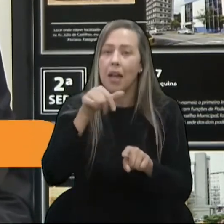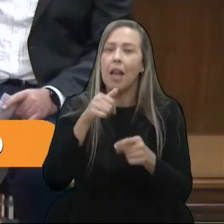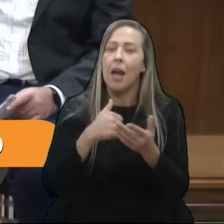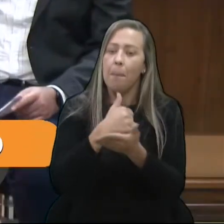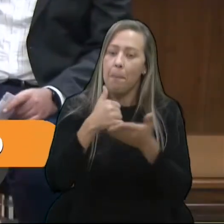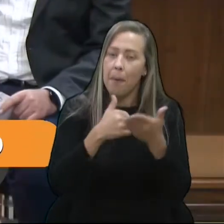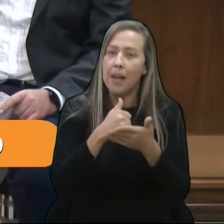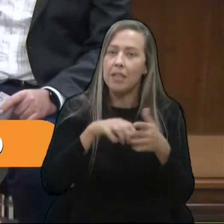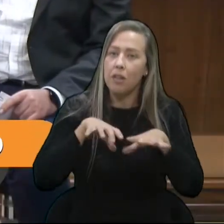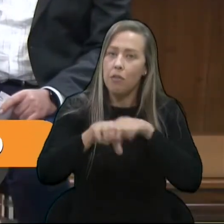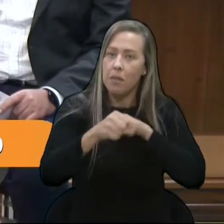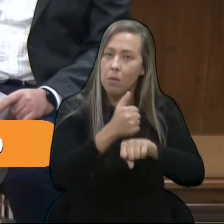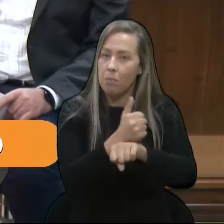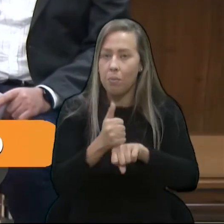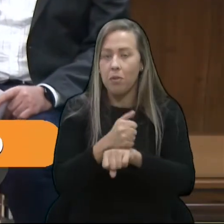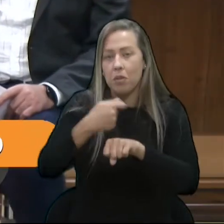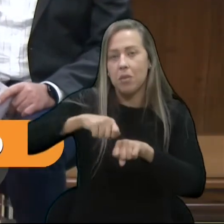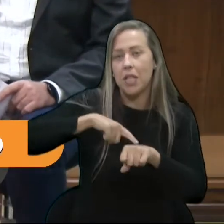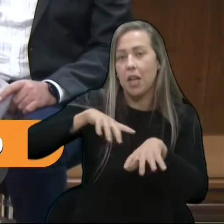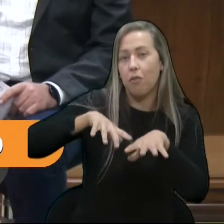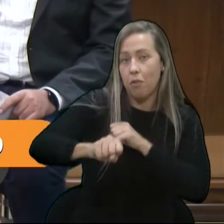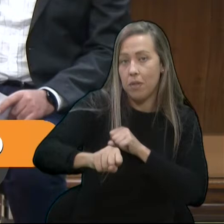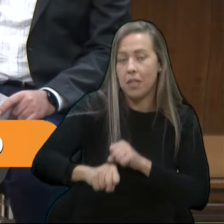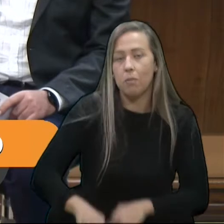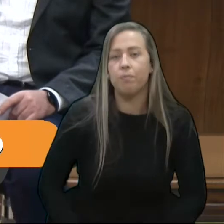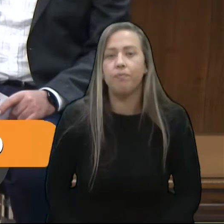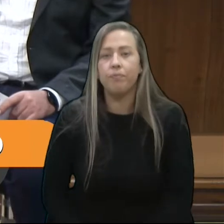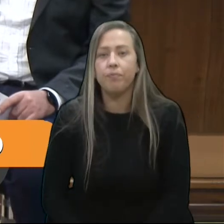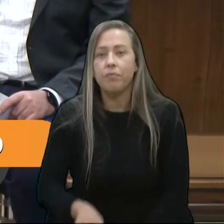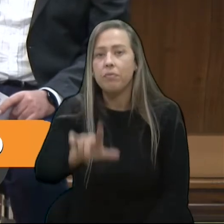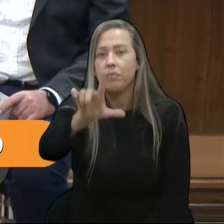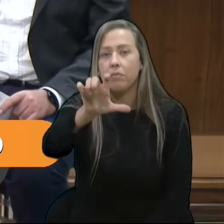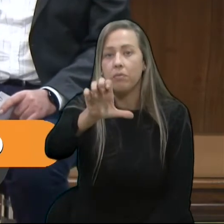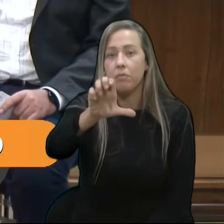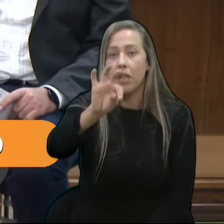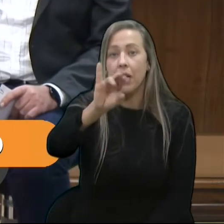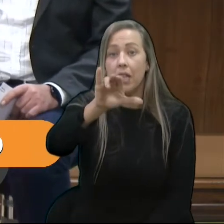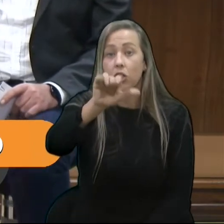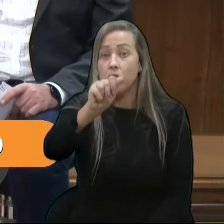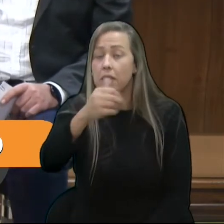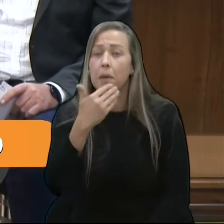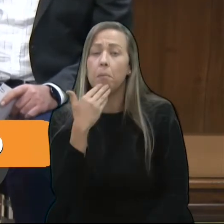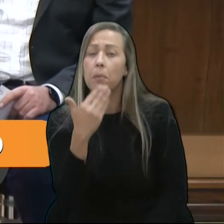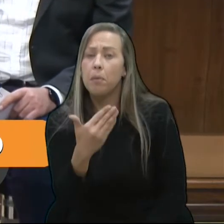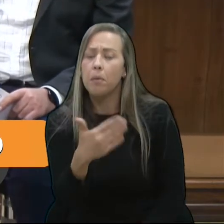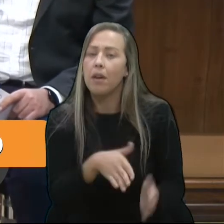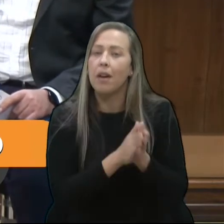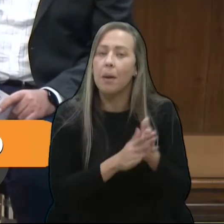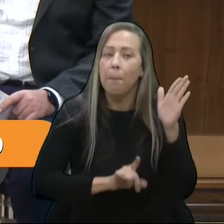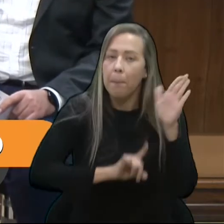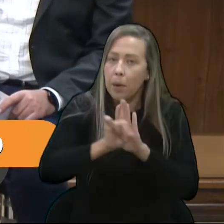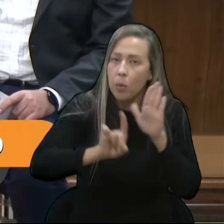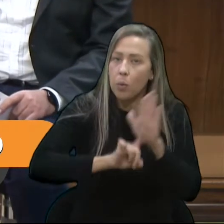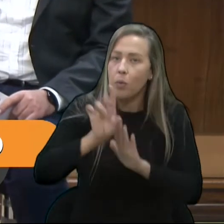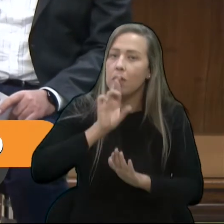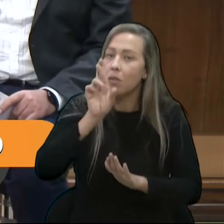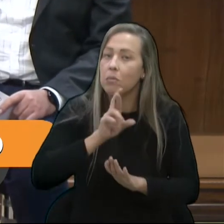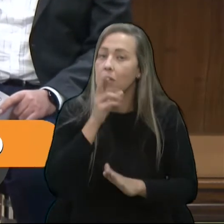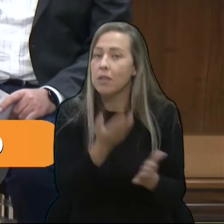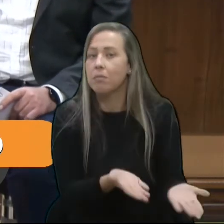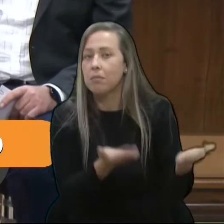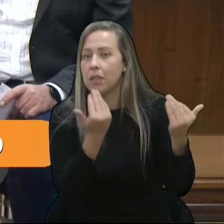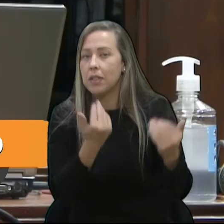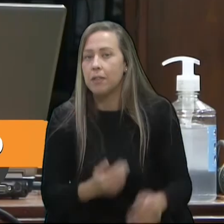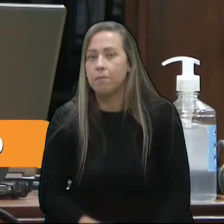formação profissional, né? Com certeza. Letícia, quem participa agora, pergunta endereçada a alguém, enfim,